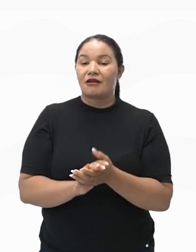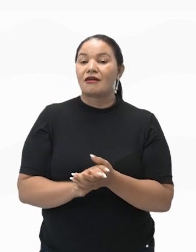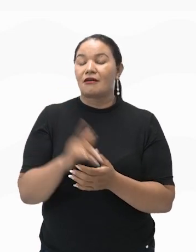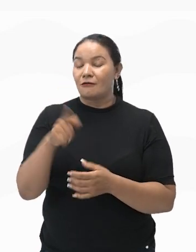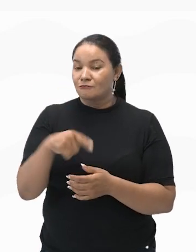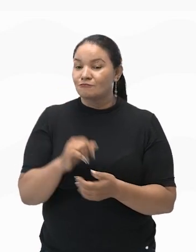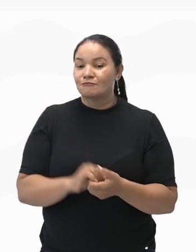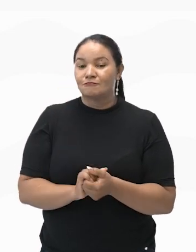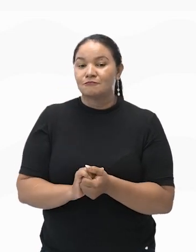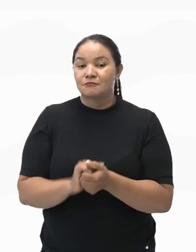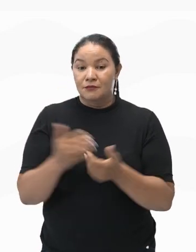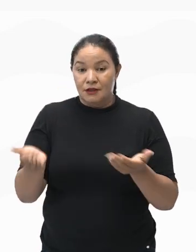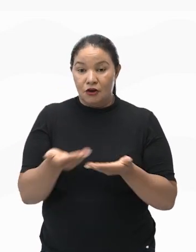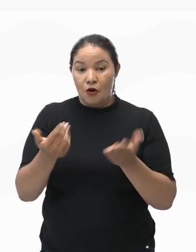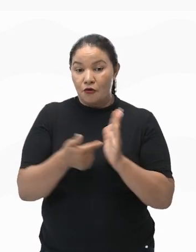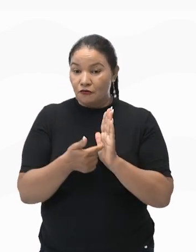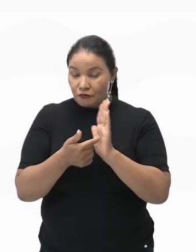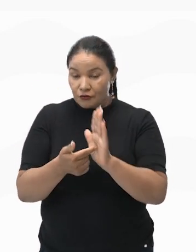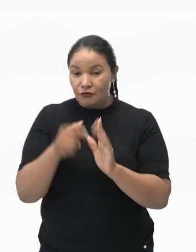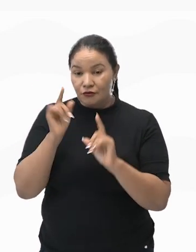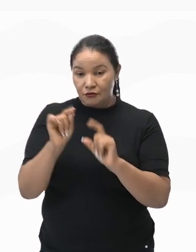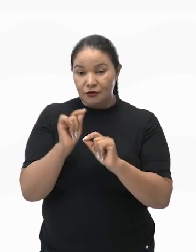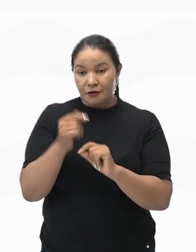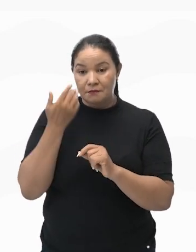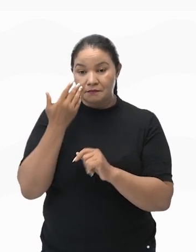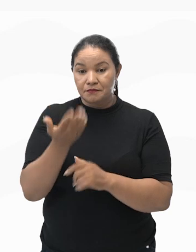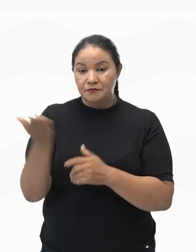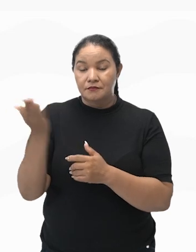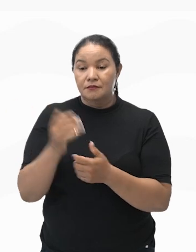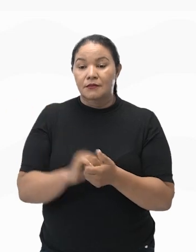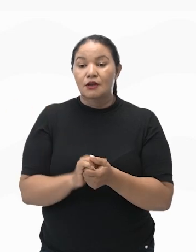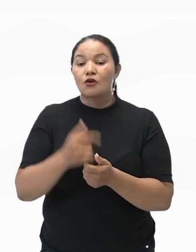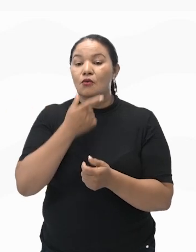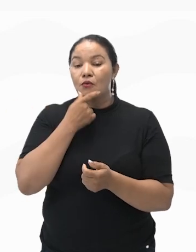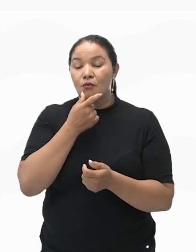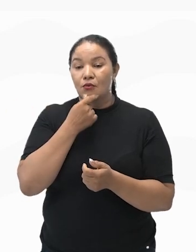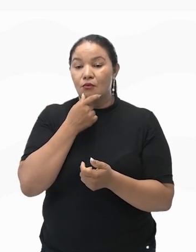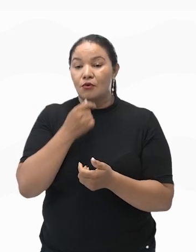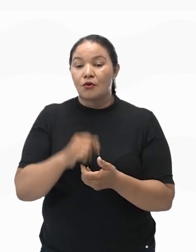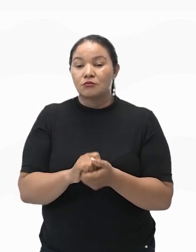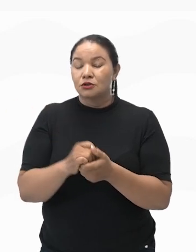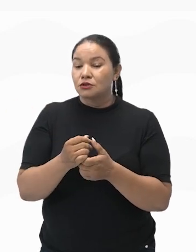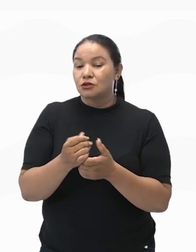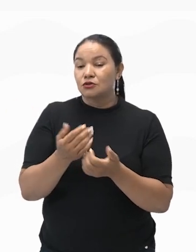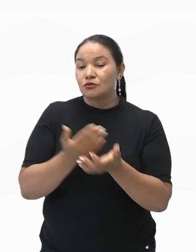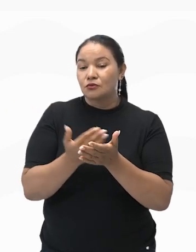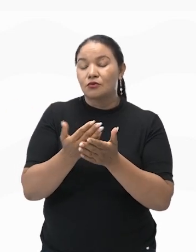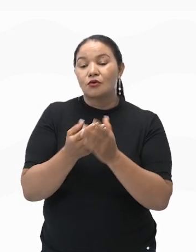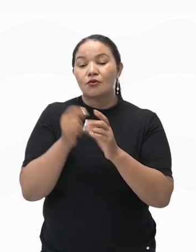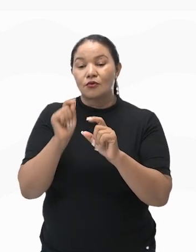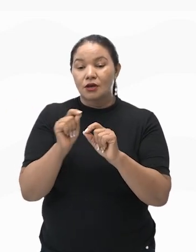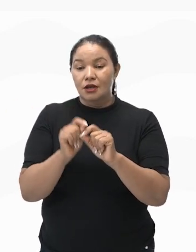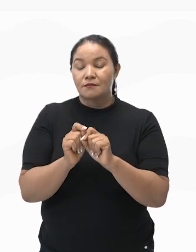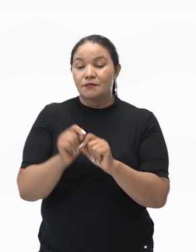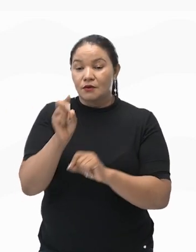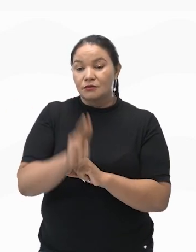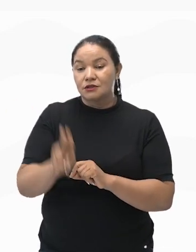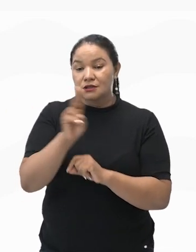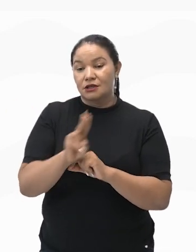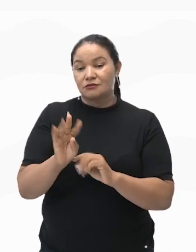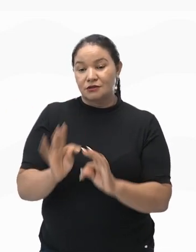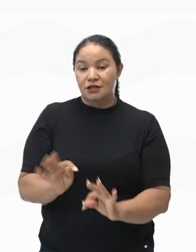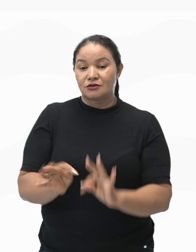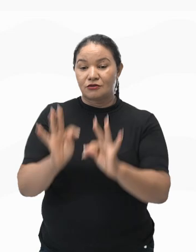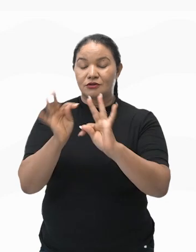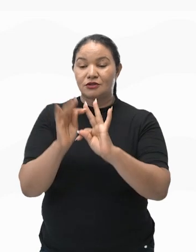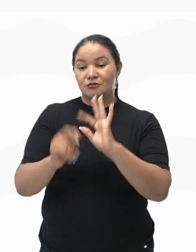Aí, nesta cartela, nós temos um exemplo de um precursor dessa utilização do recurso tecnológico,